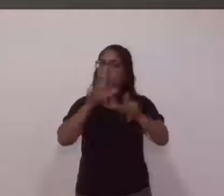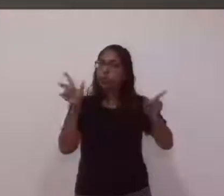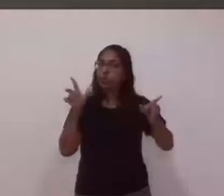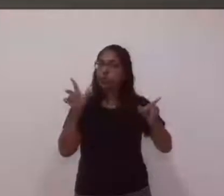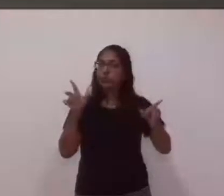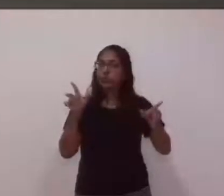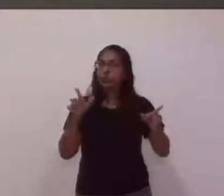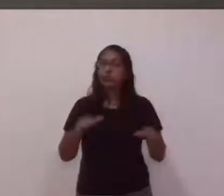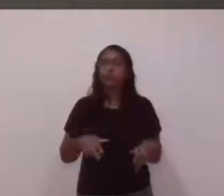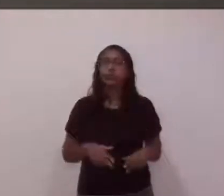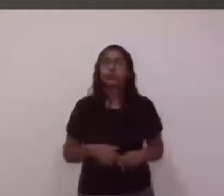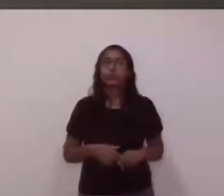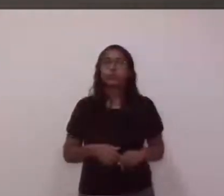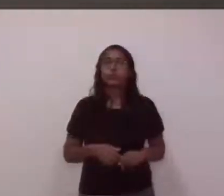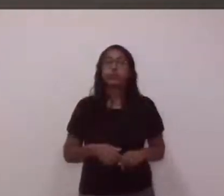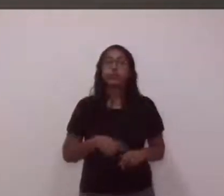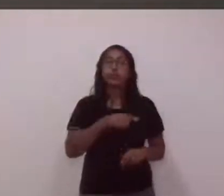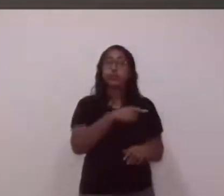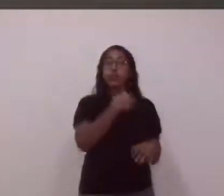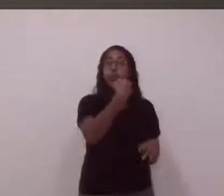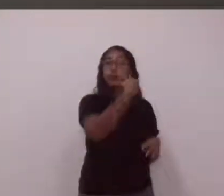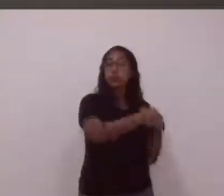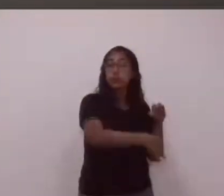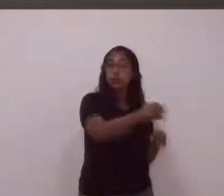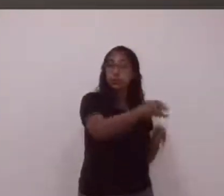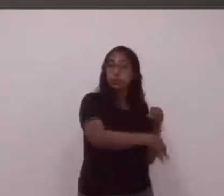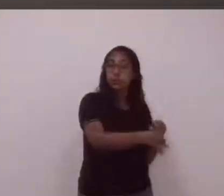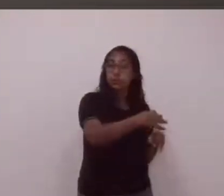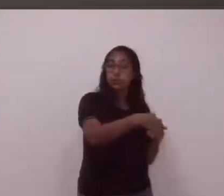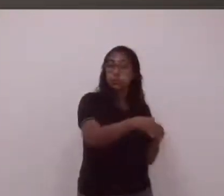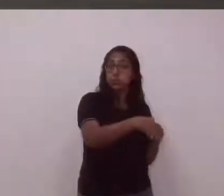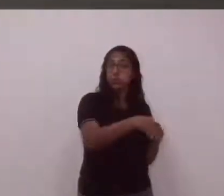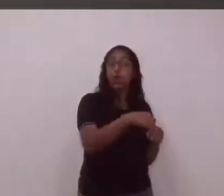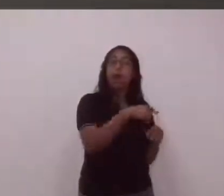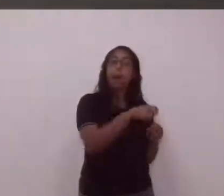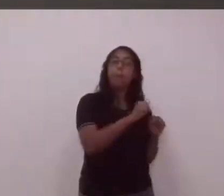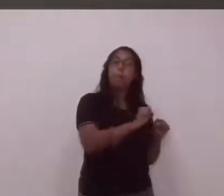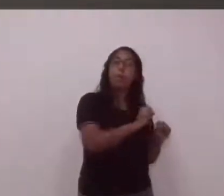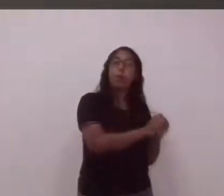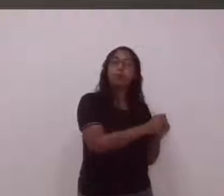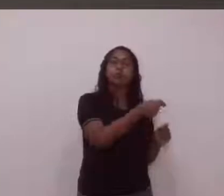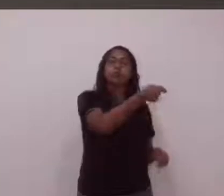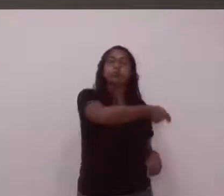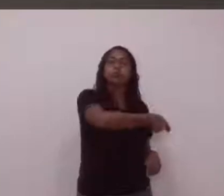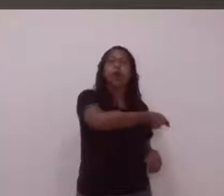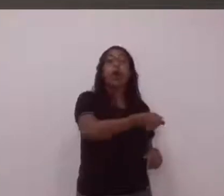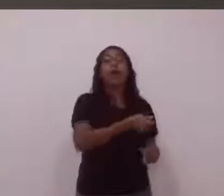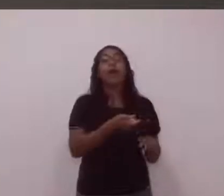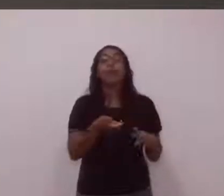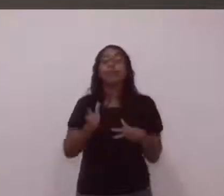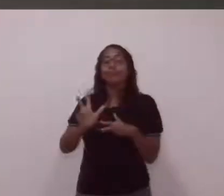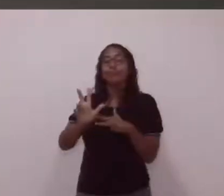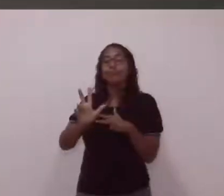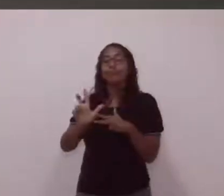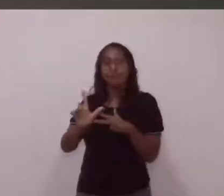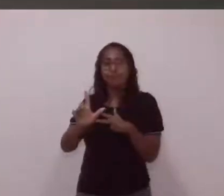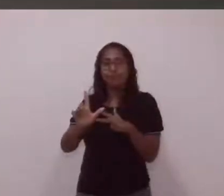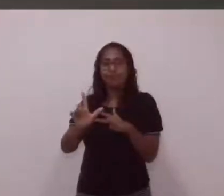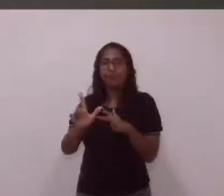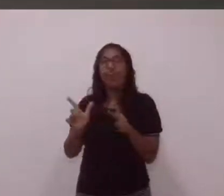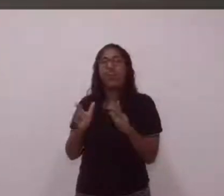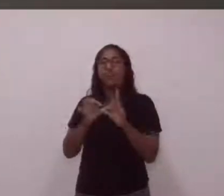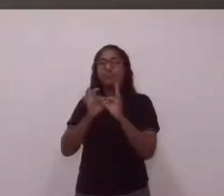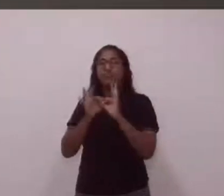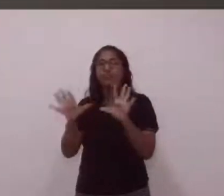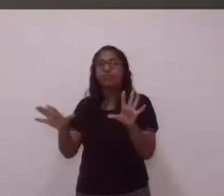maneira tanto é que o judiciário pode condenar de um lado o legislativo absorver do mesmo